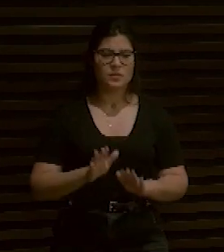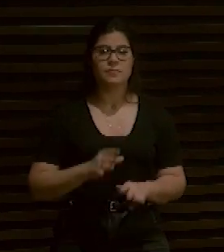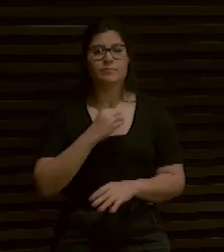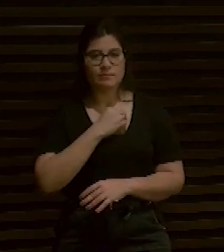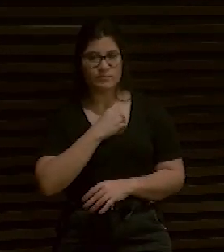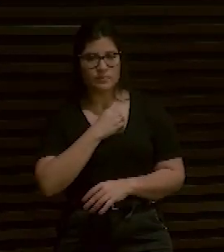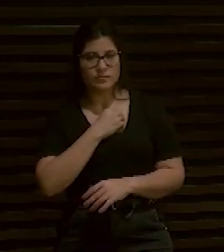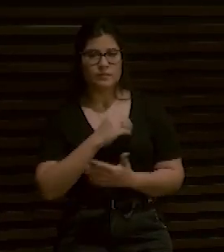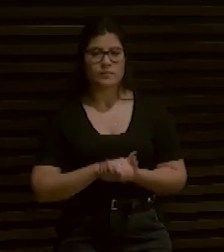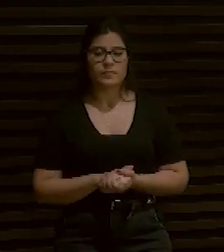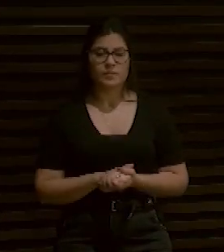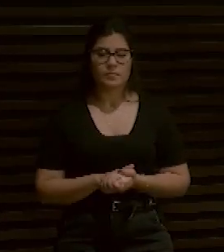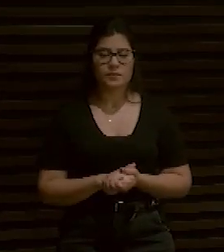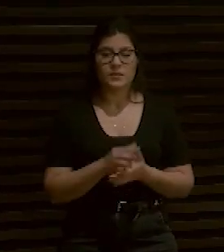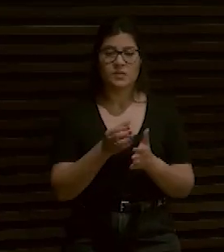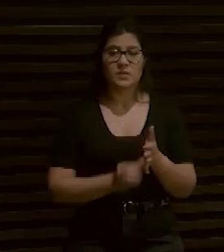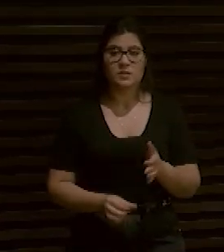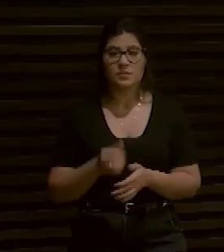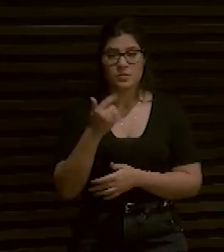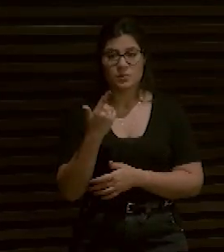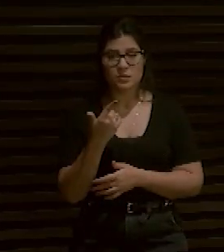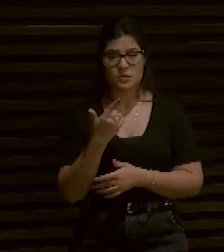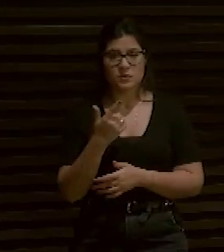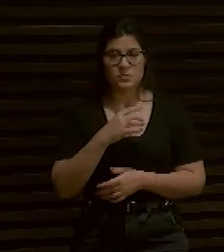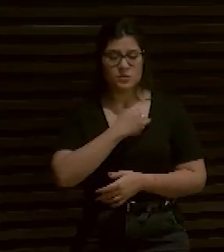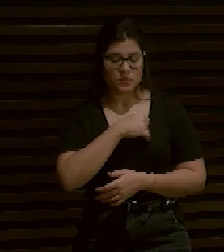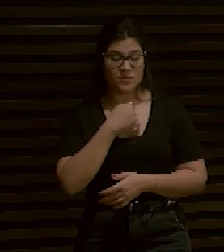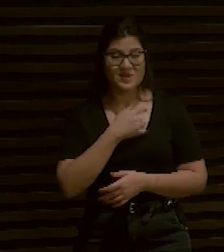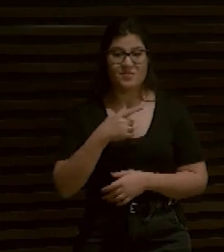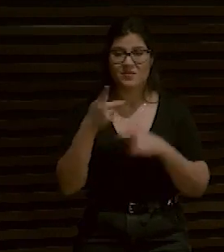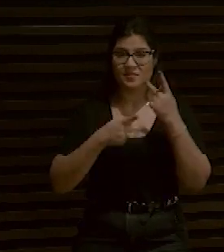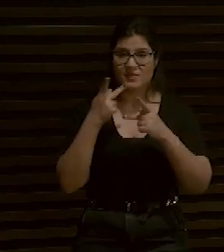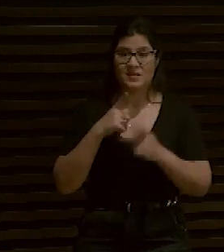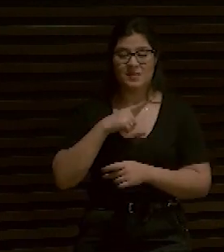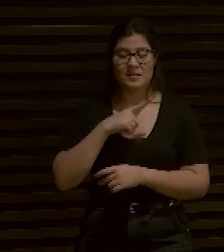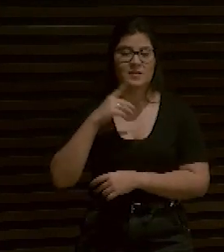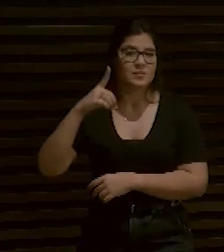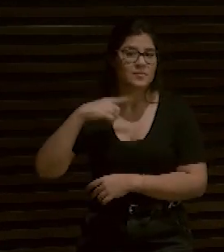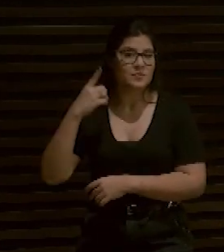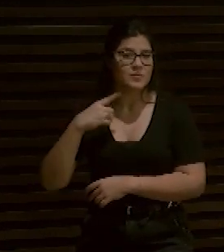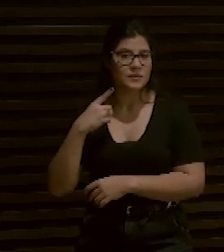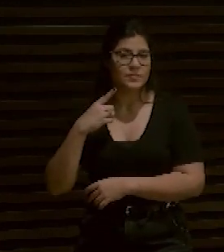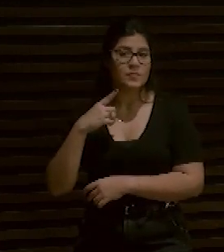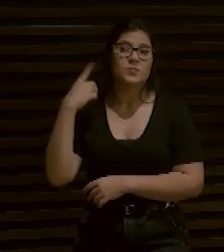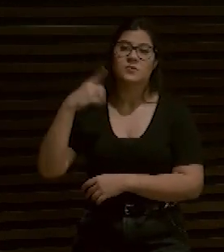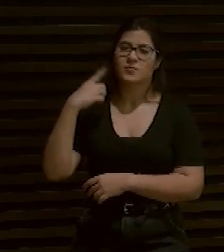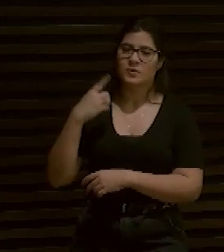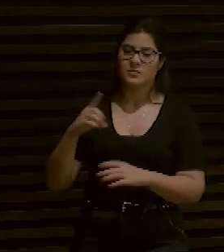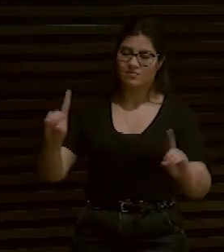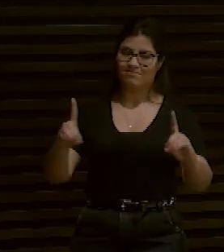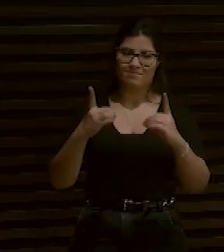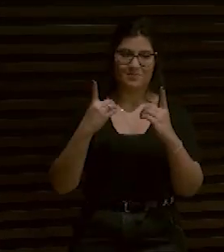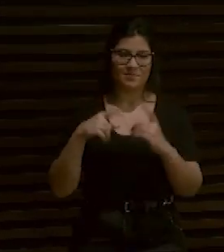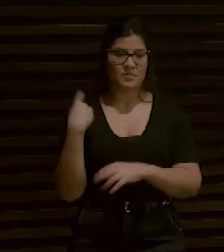de 1 João capítulo 2, ele fala que nós temos um advogado que interpela por nós,